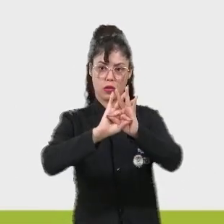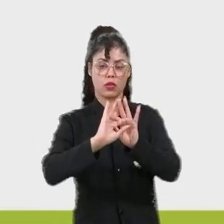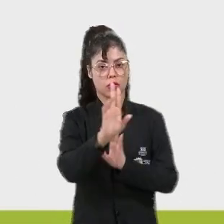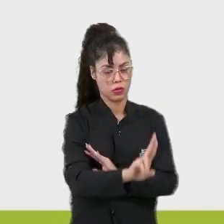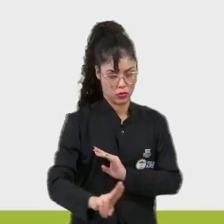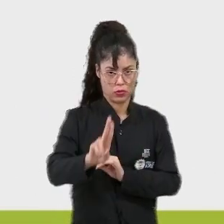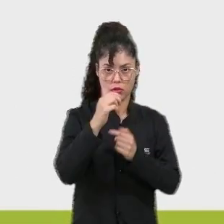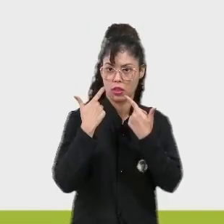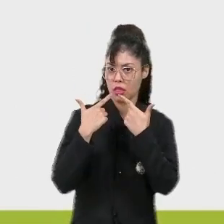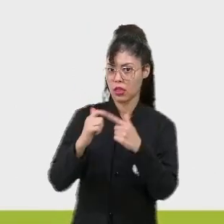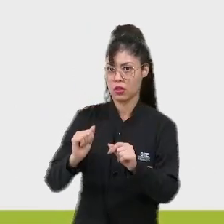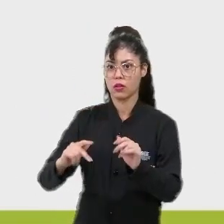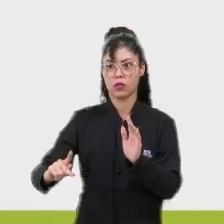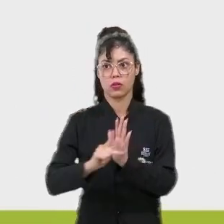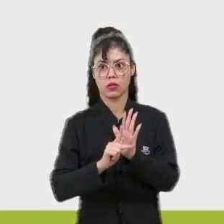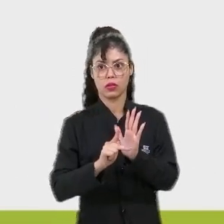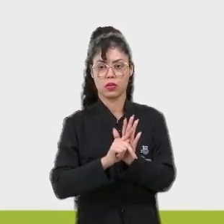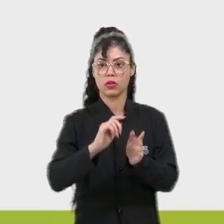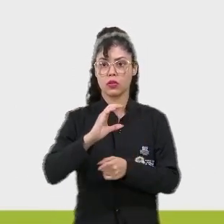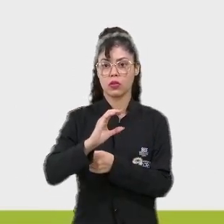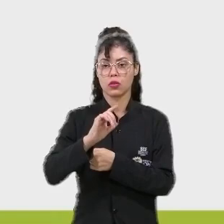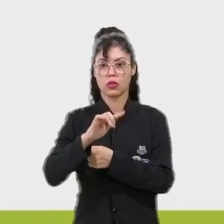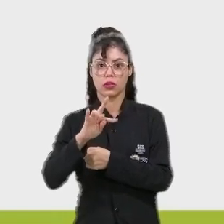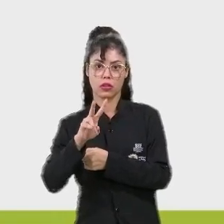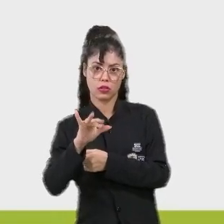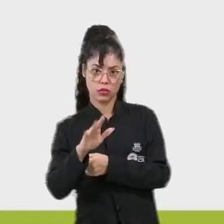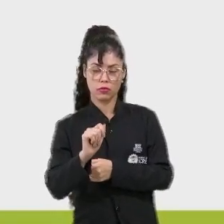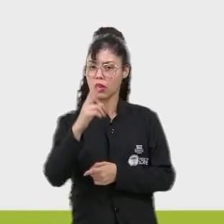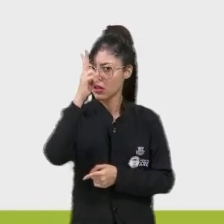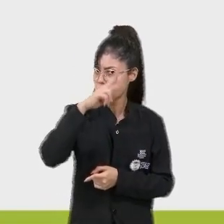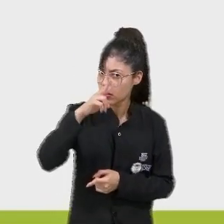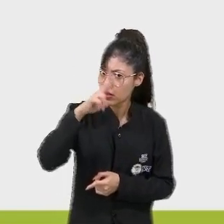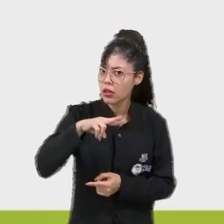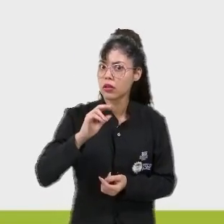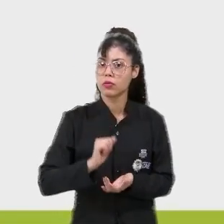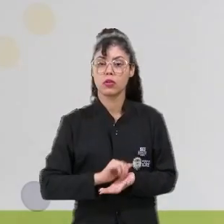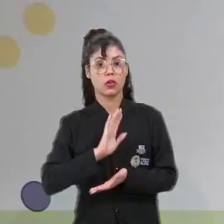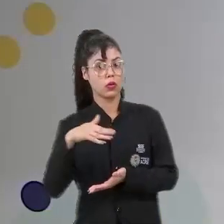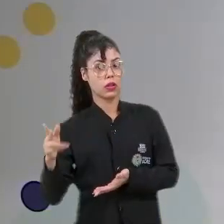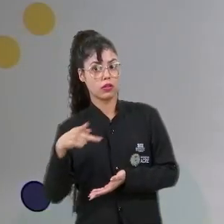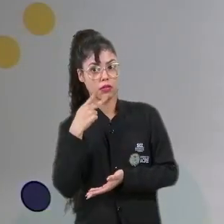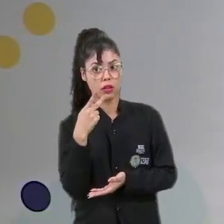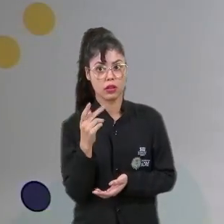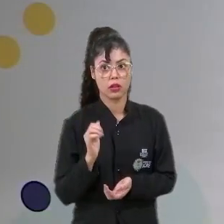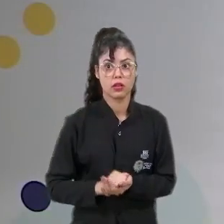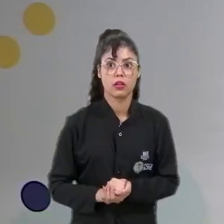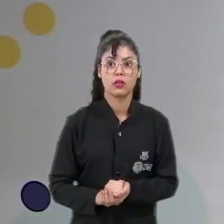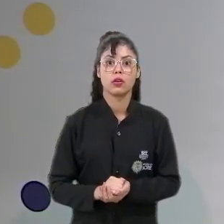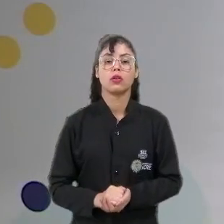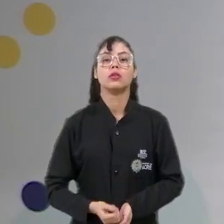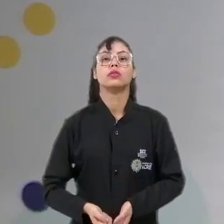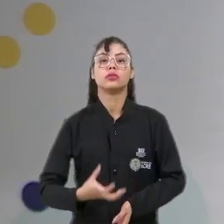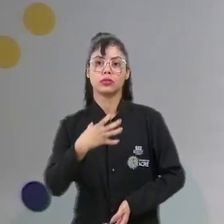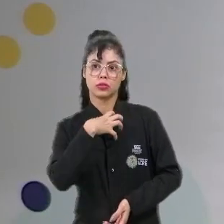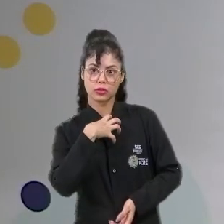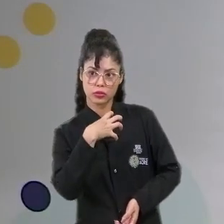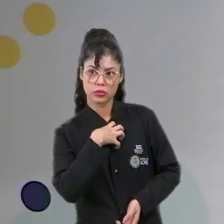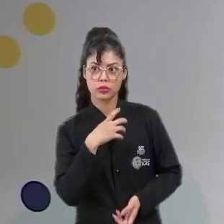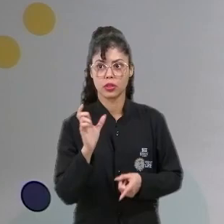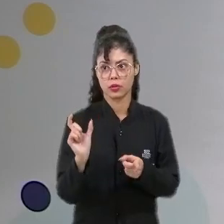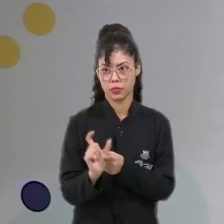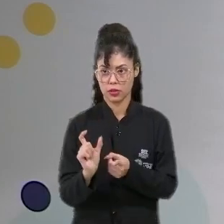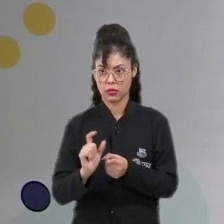da linguagem conotativa. Lembrem-se que quando nós falamos um pouquinho sobre os sentidos,